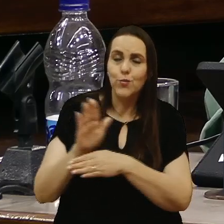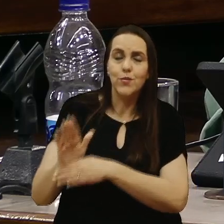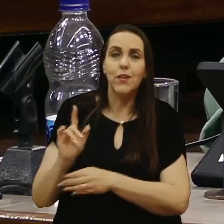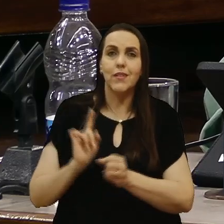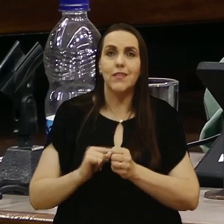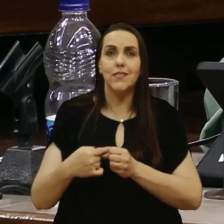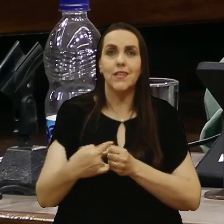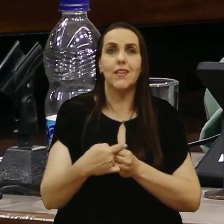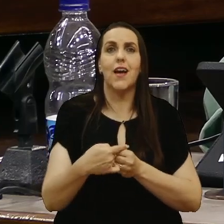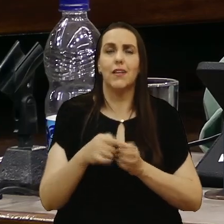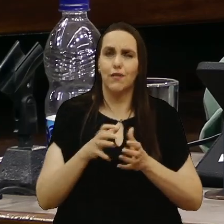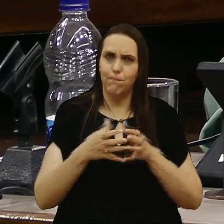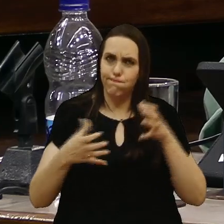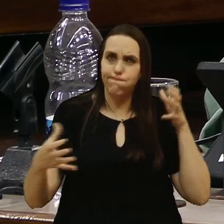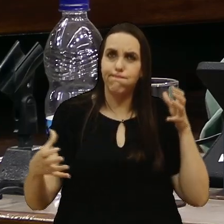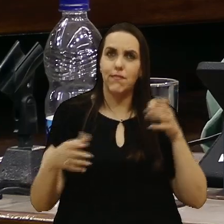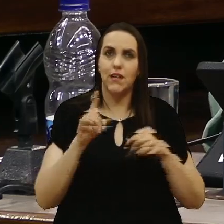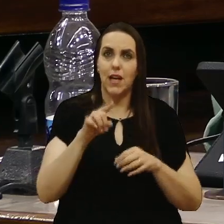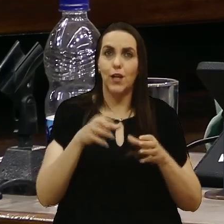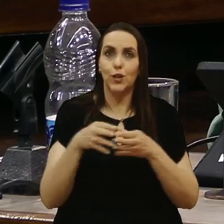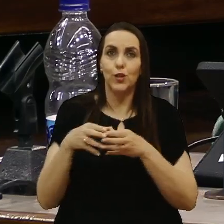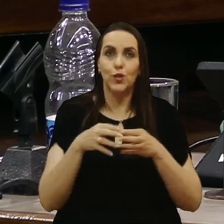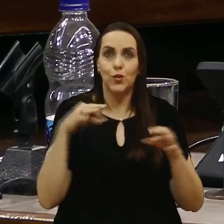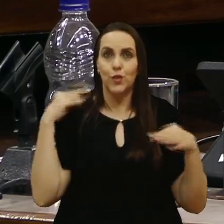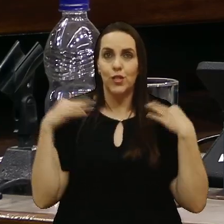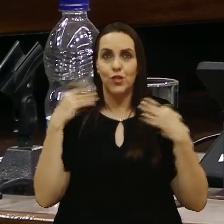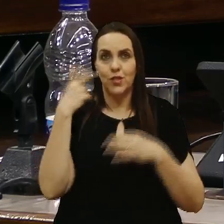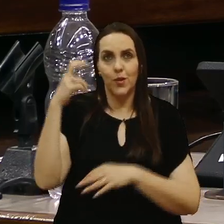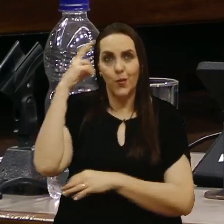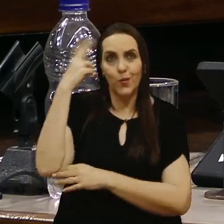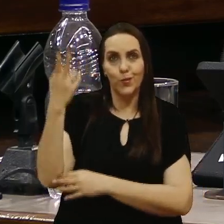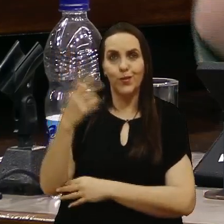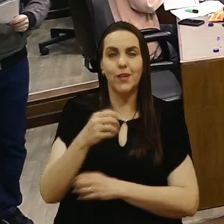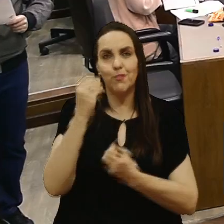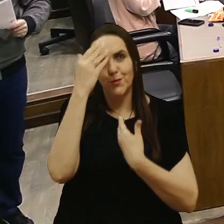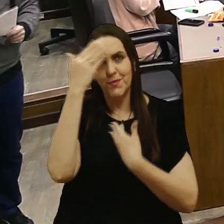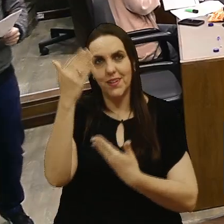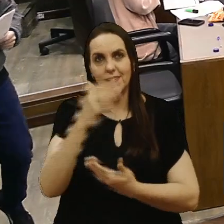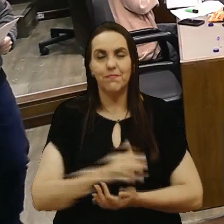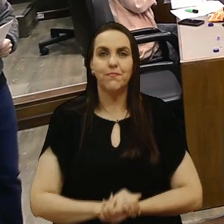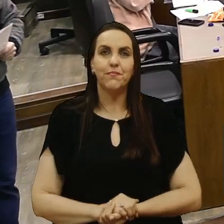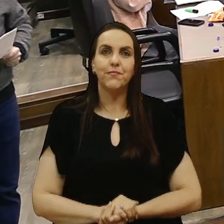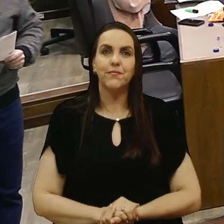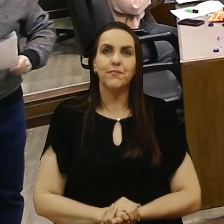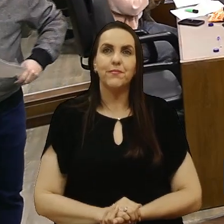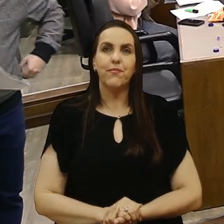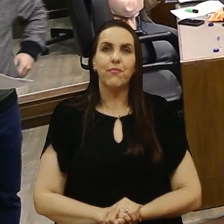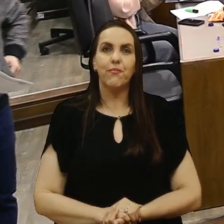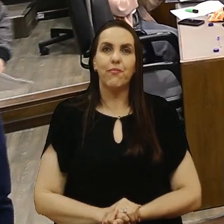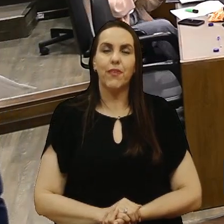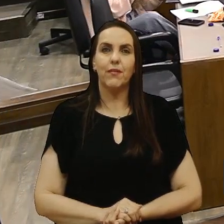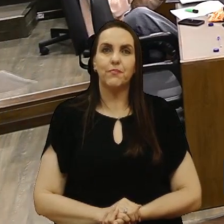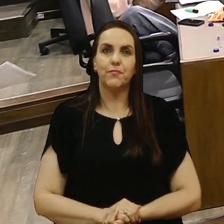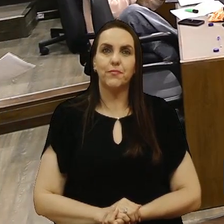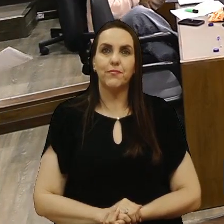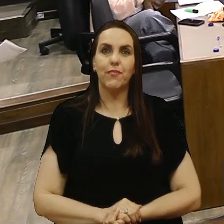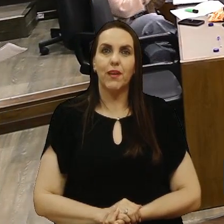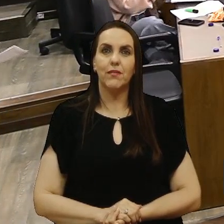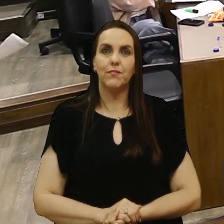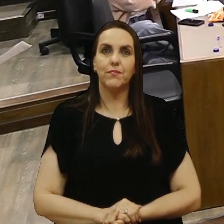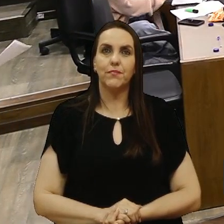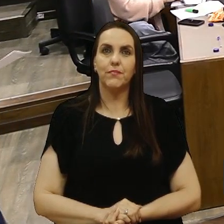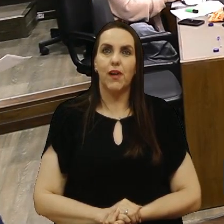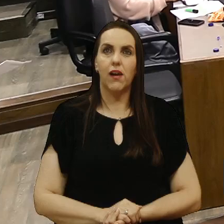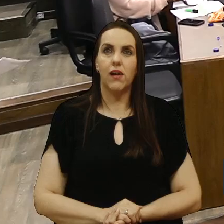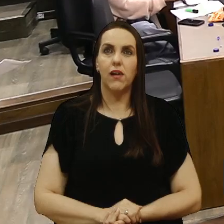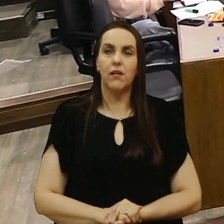cidade seja uma pujança na questão turística e cultural. Muito obrigada. Obrigado, vereadora. Me permite uma parte, vereador. Eu não vou conseguir